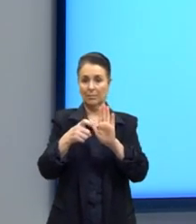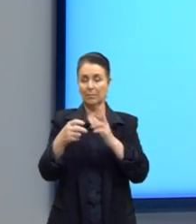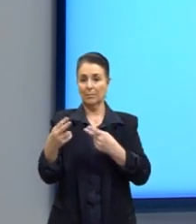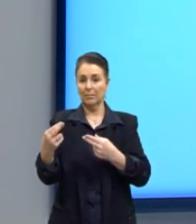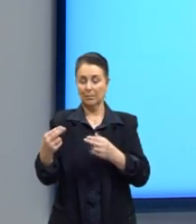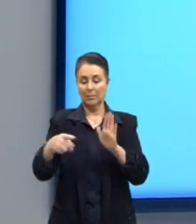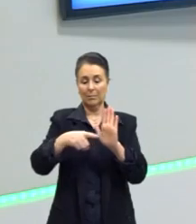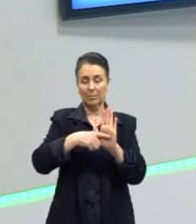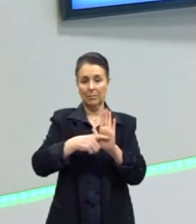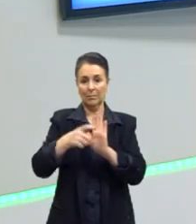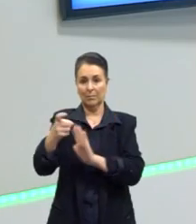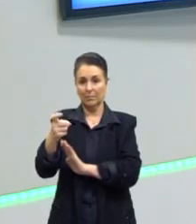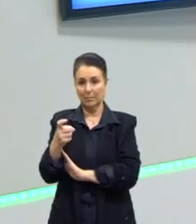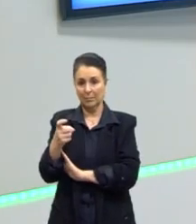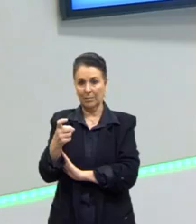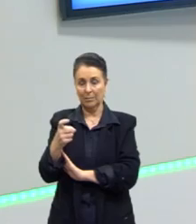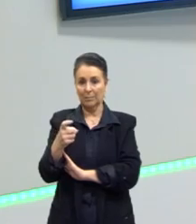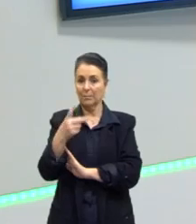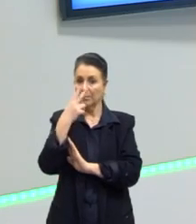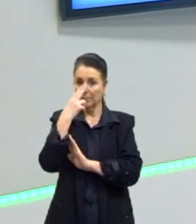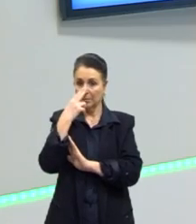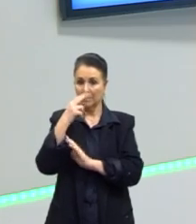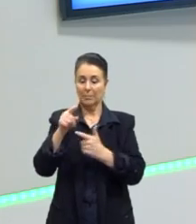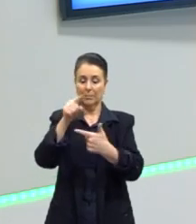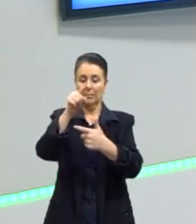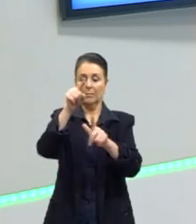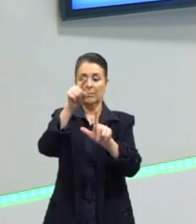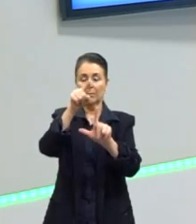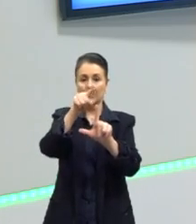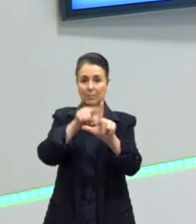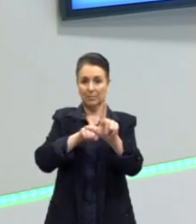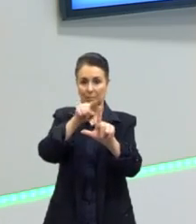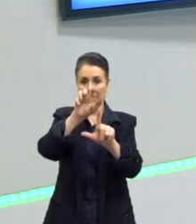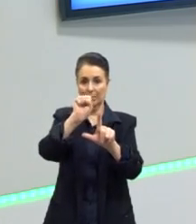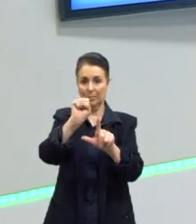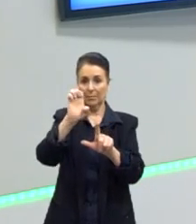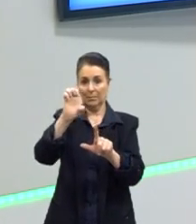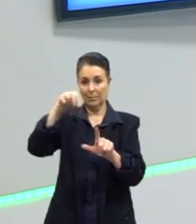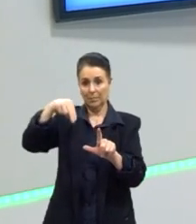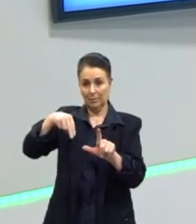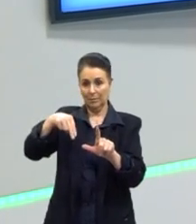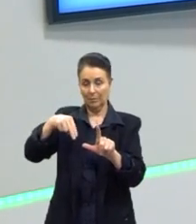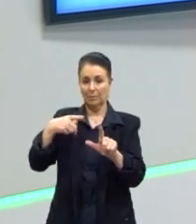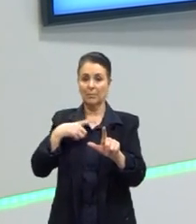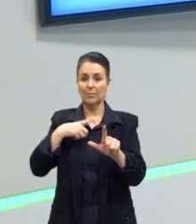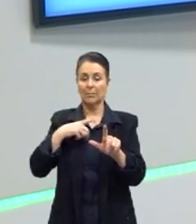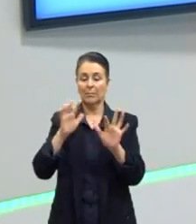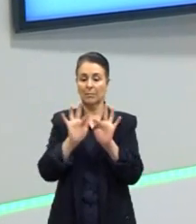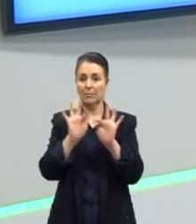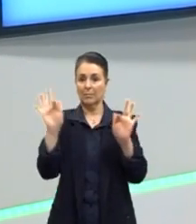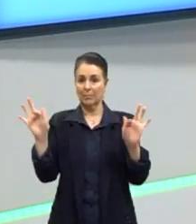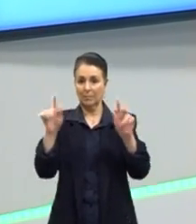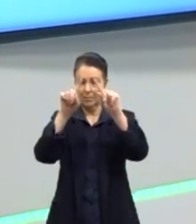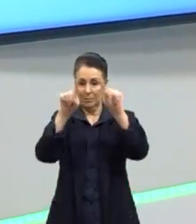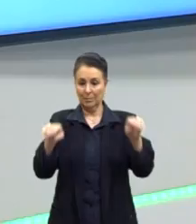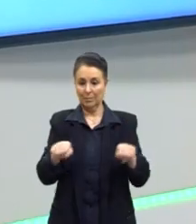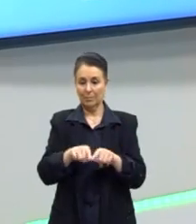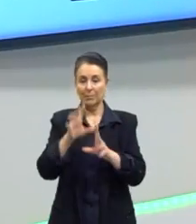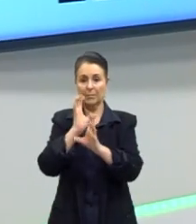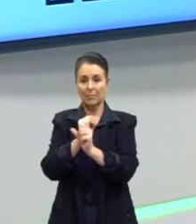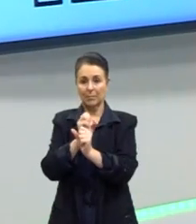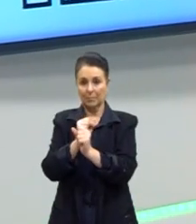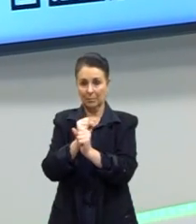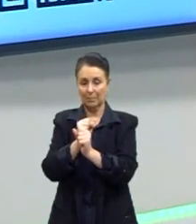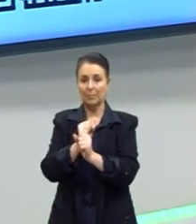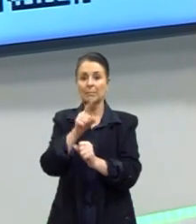Assim como nós vimos no caso do seno então gente Essas foram as nossas funções trigonométricas só para vocês